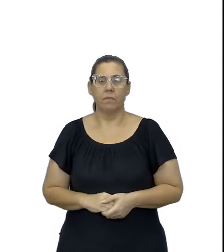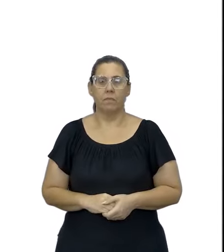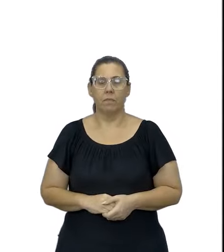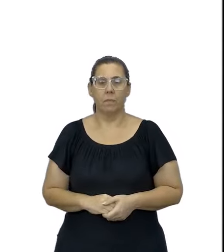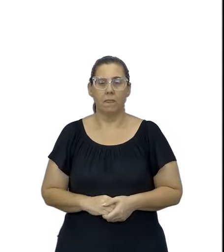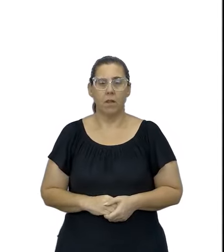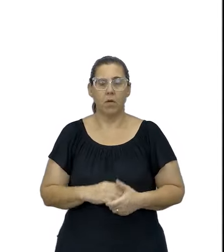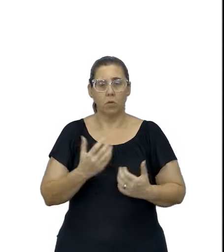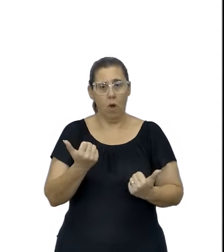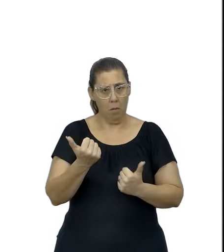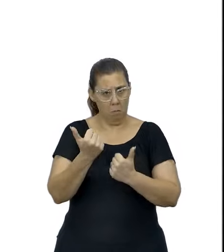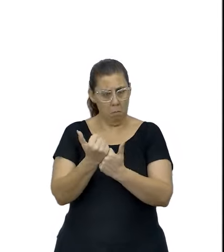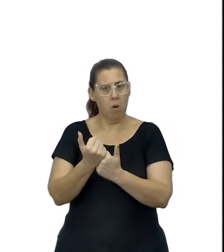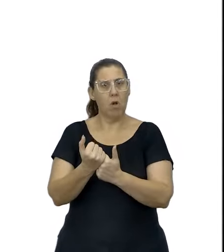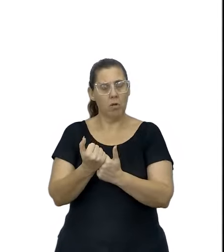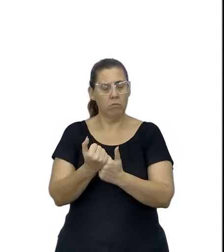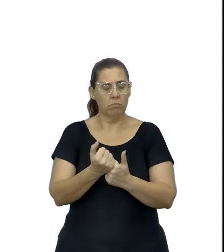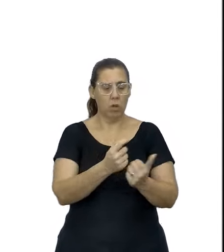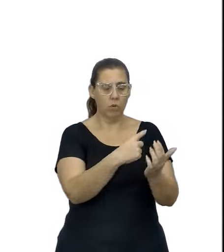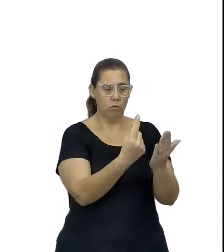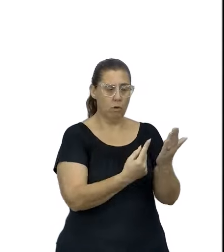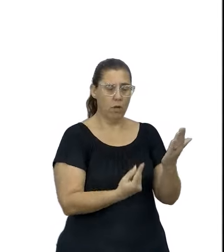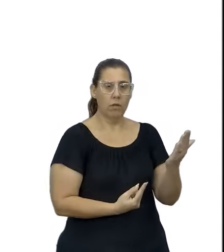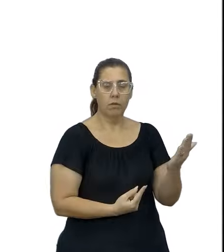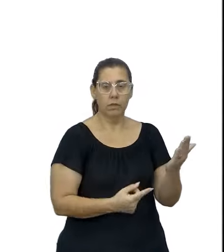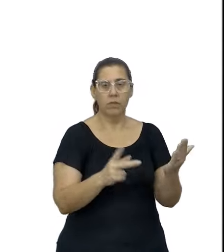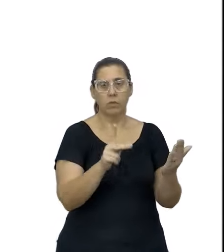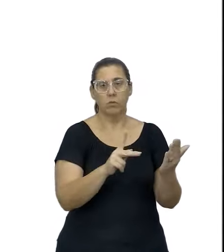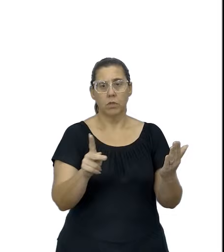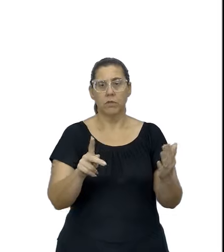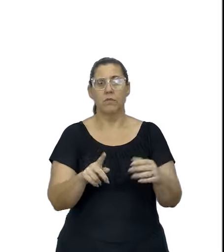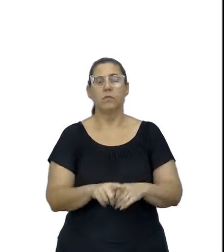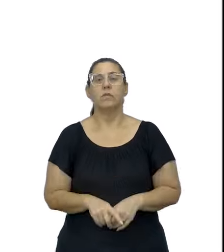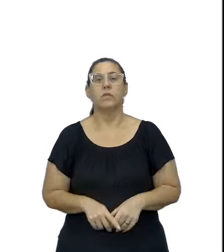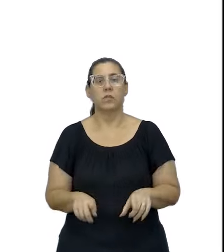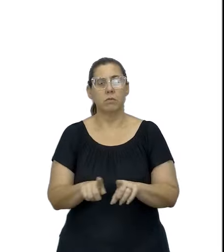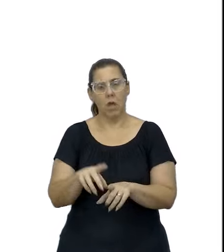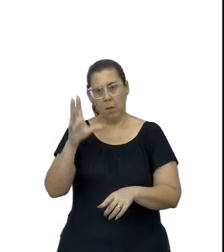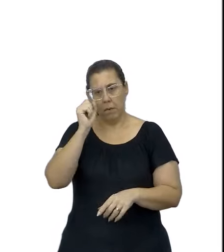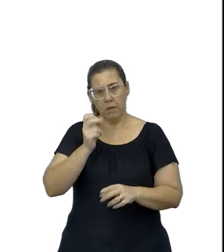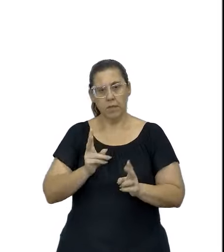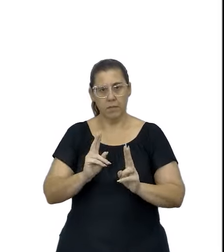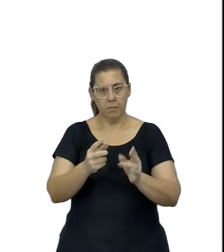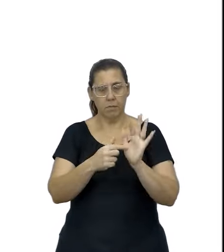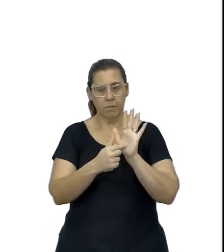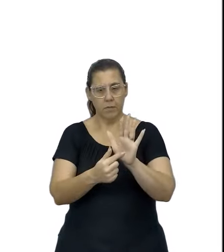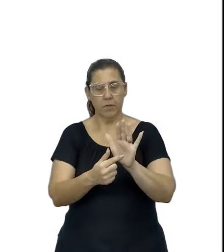Com o apoio, naturalmente, do próprio caderno do professor, que o Aprender sempre traz.